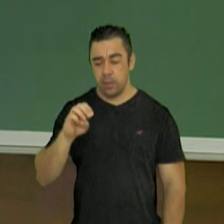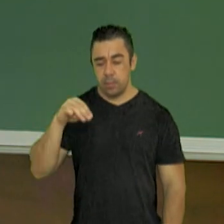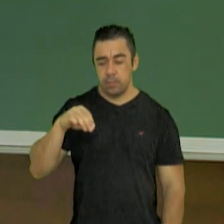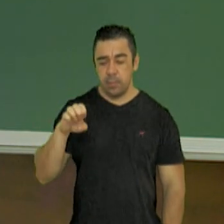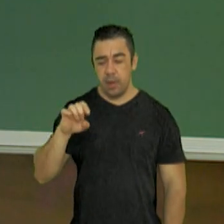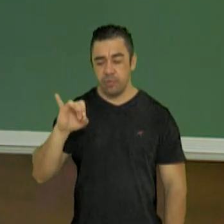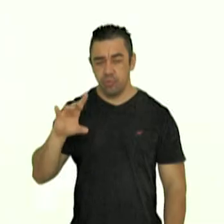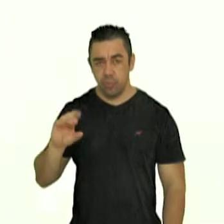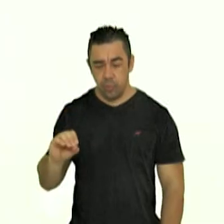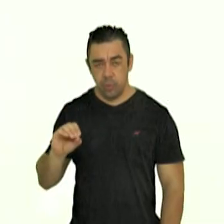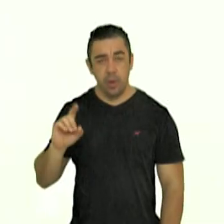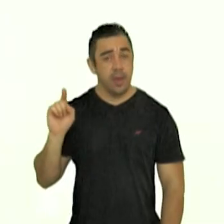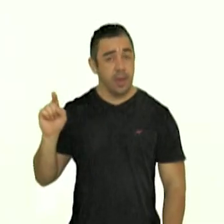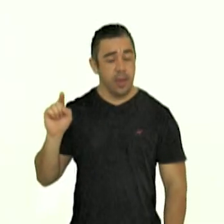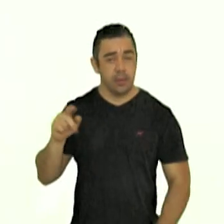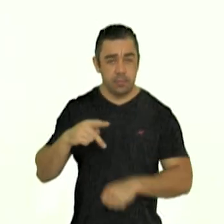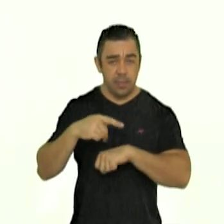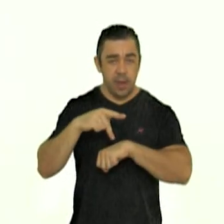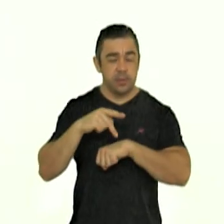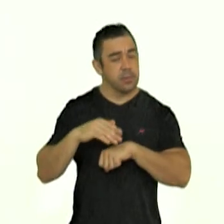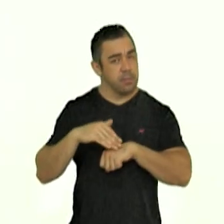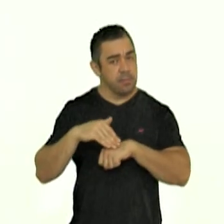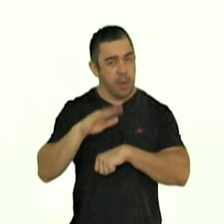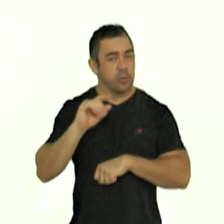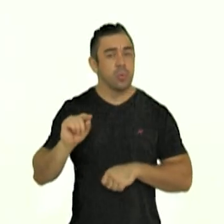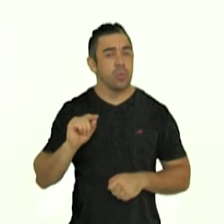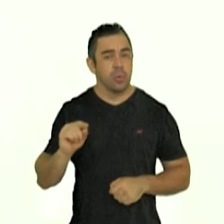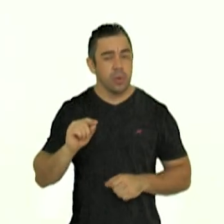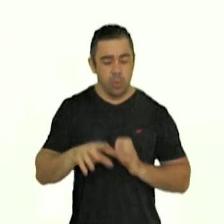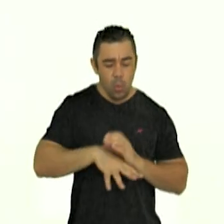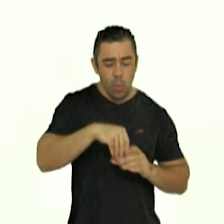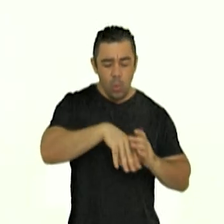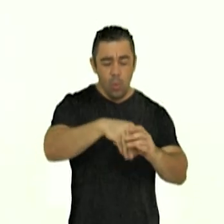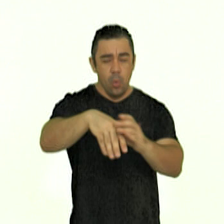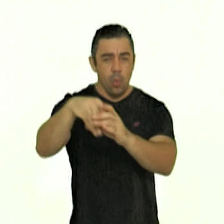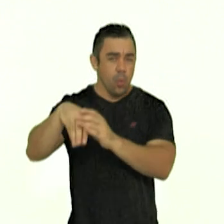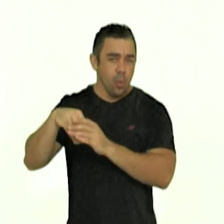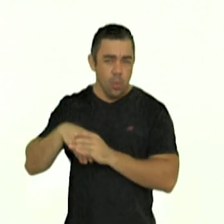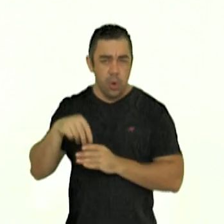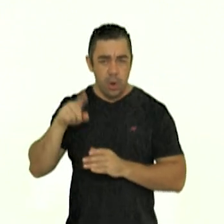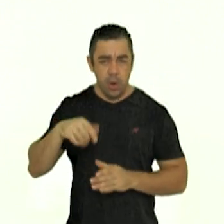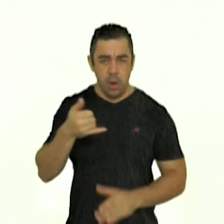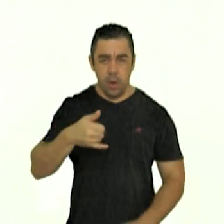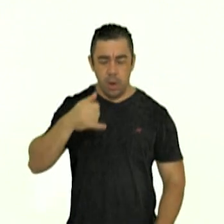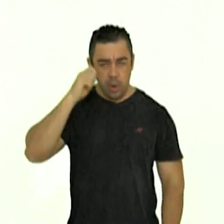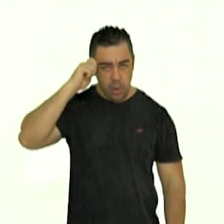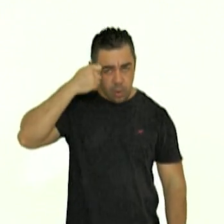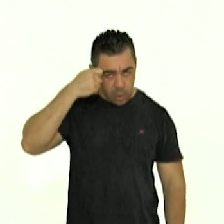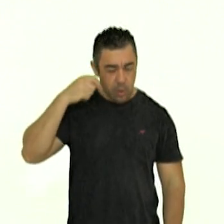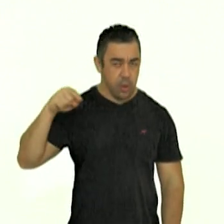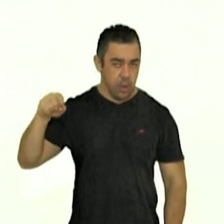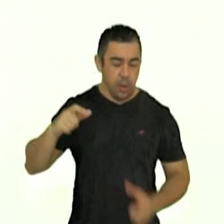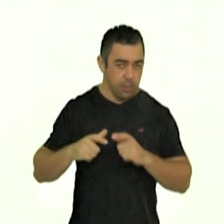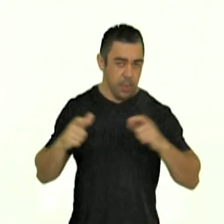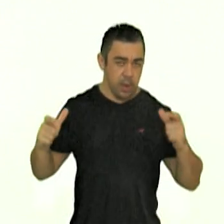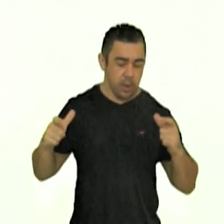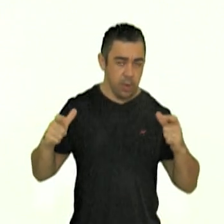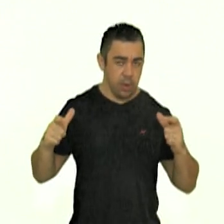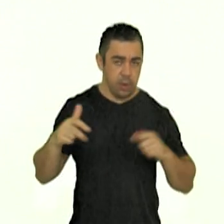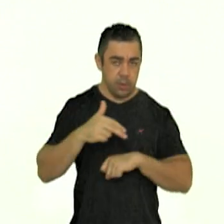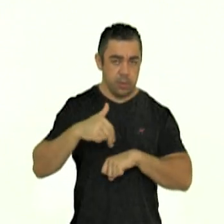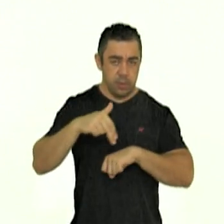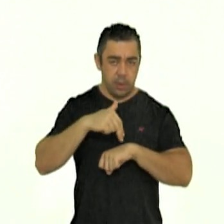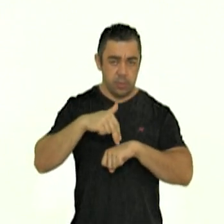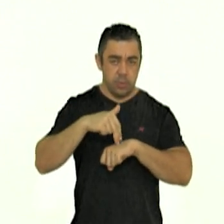países é baseada na extração do petróleo, das 10 nações maiores produtoras, extratoras de petróleo do planeta, pelo